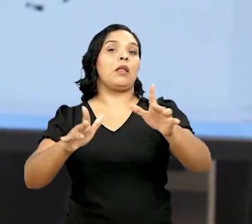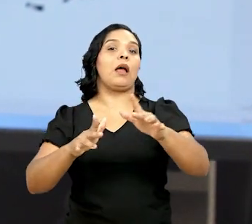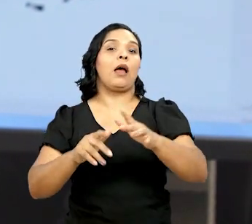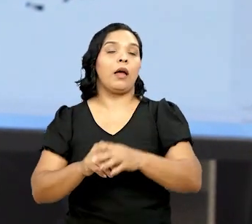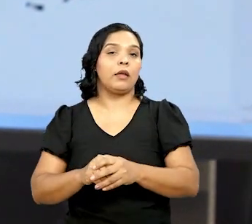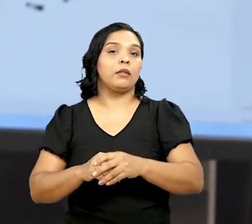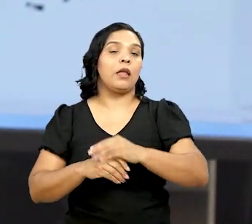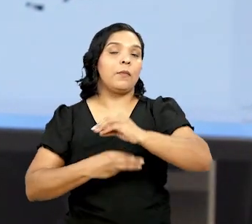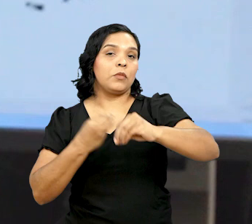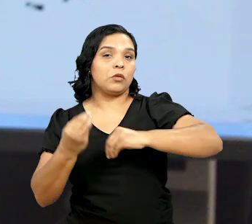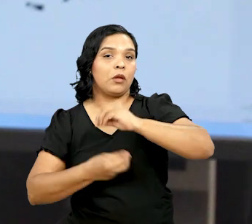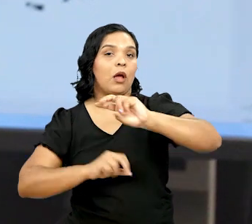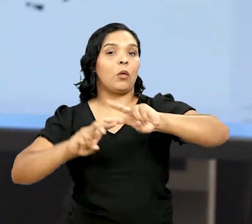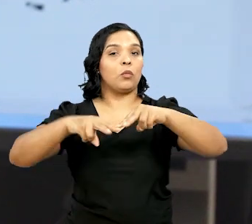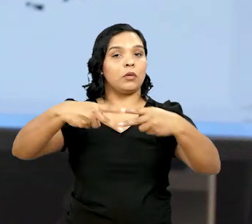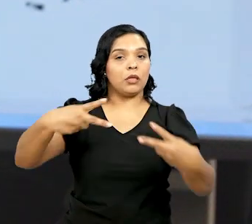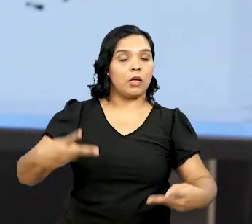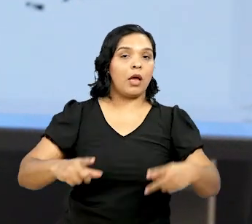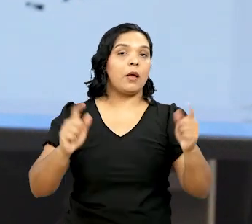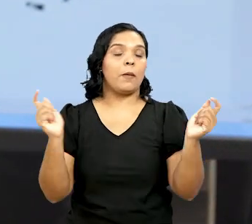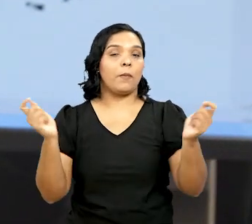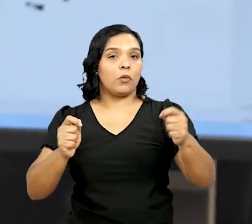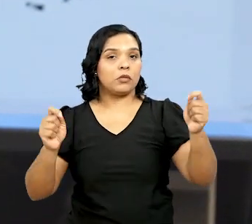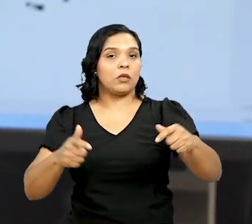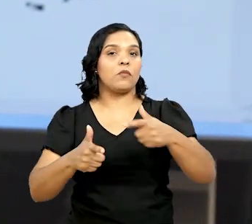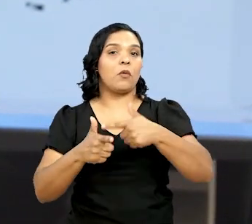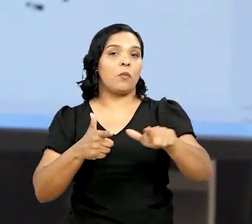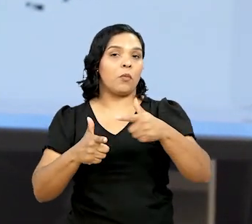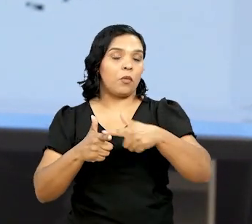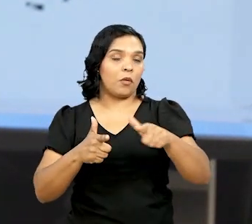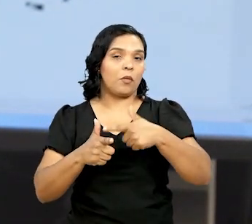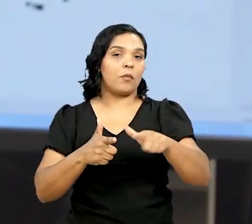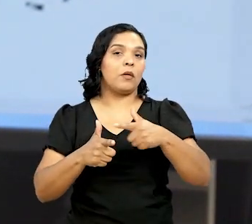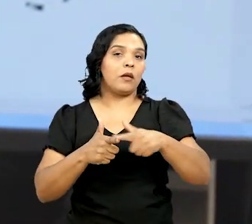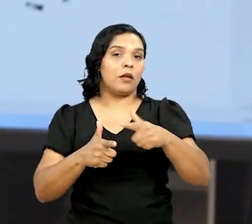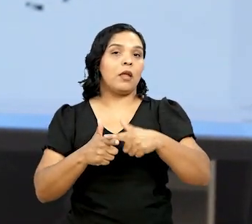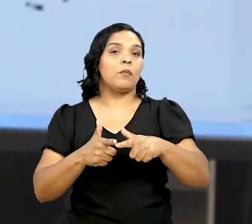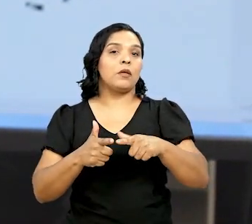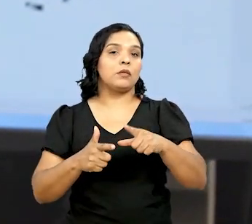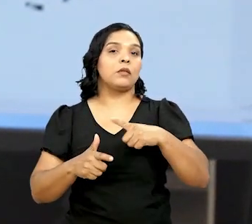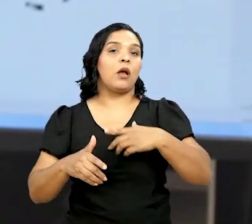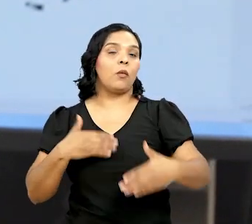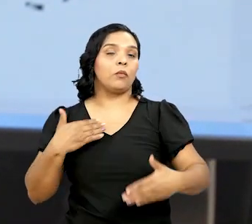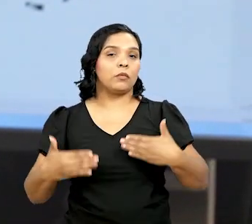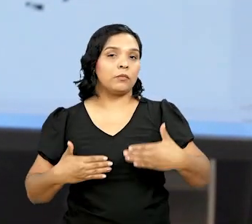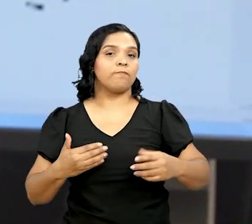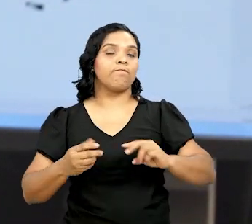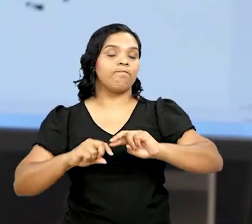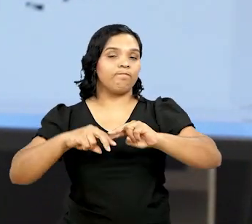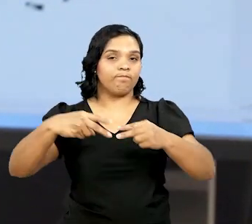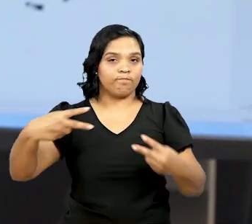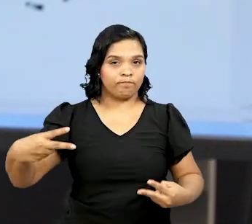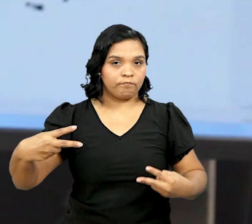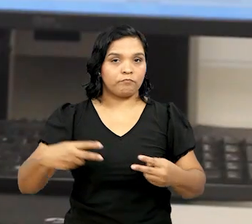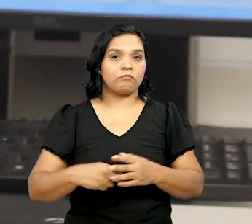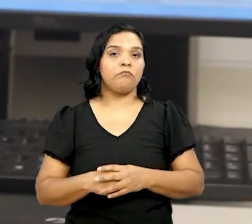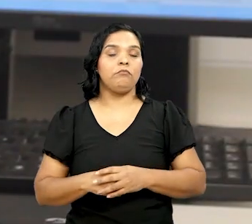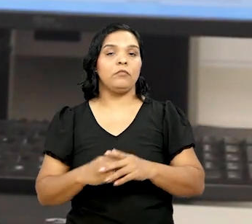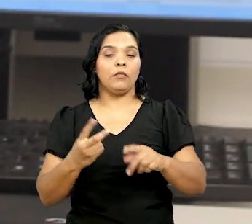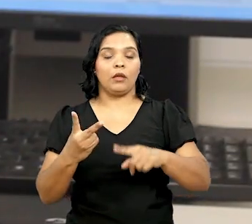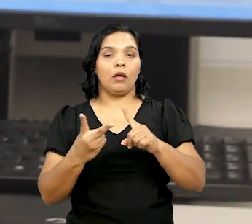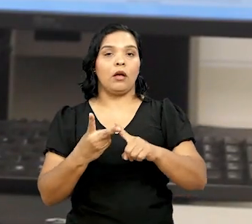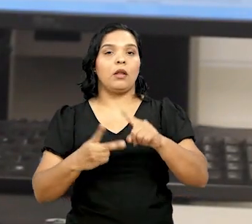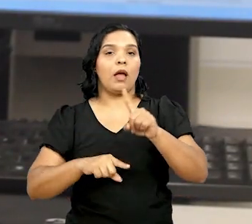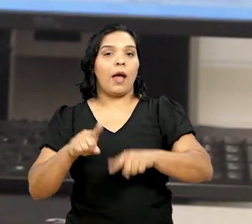radicais que vão interagir com o nosso DNA, causando possivelmente danos oxidativos que levam a lesões no nosso DNA.